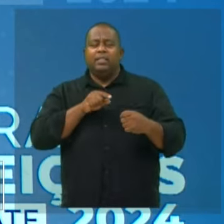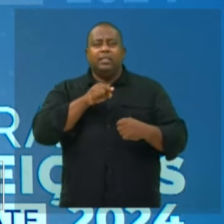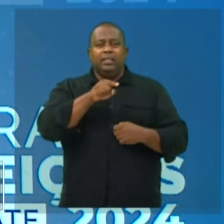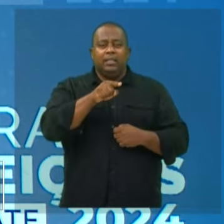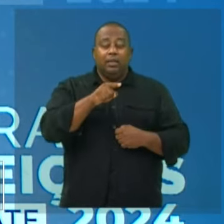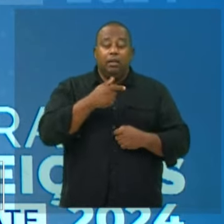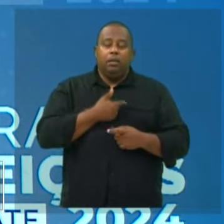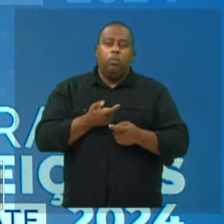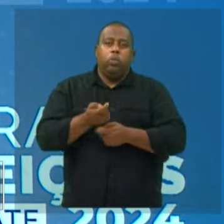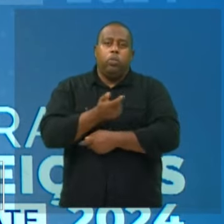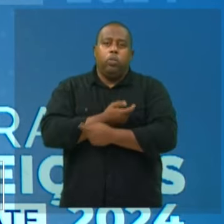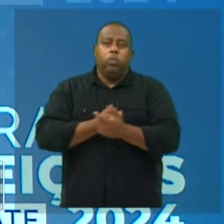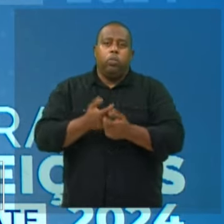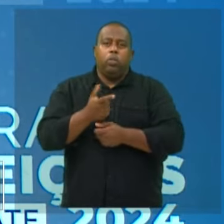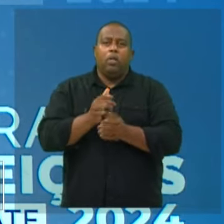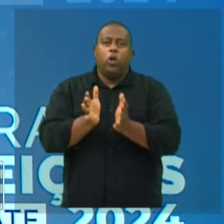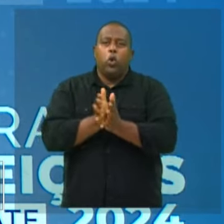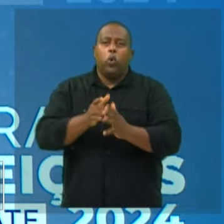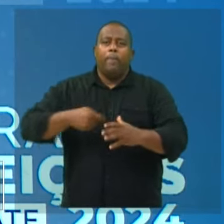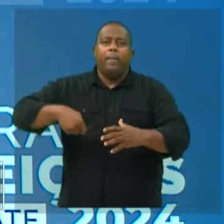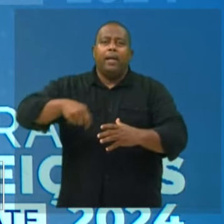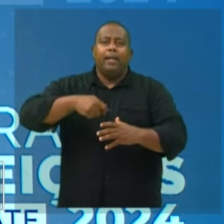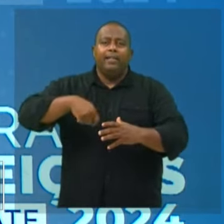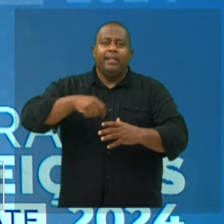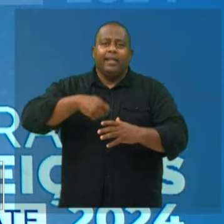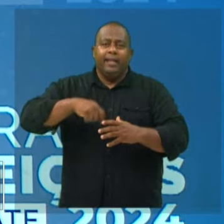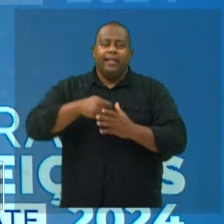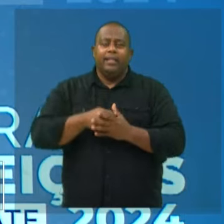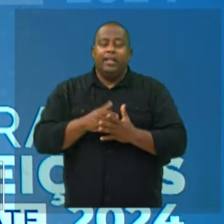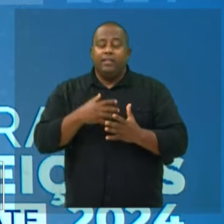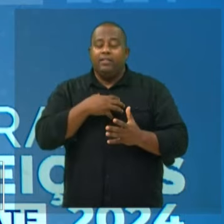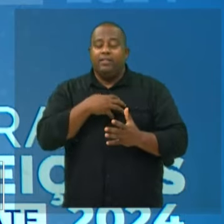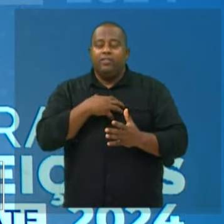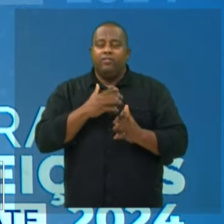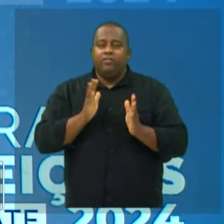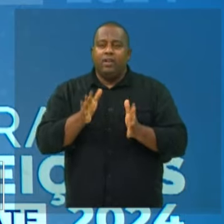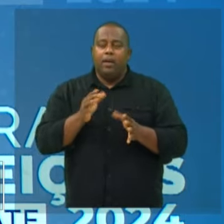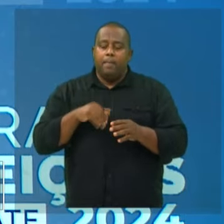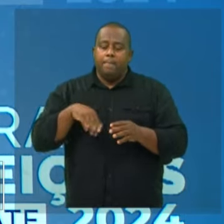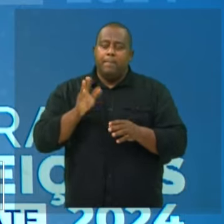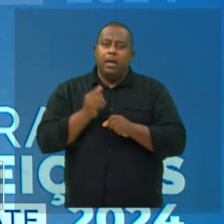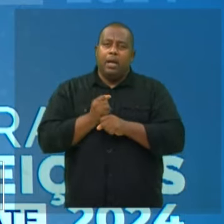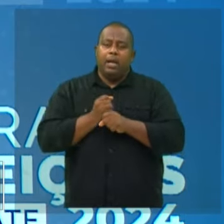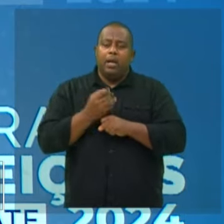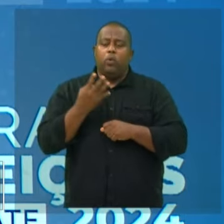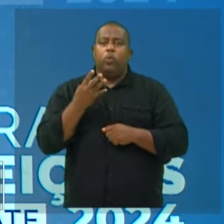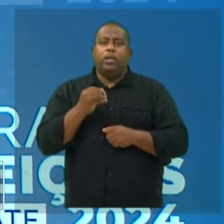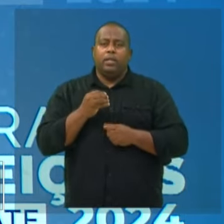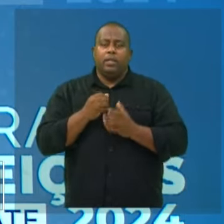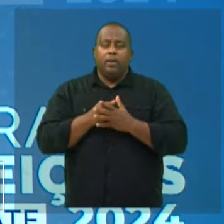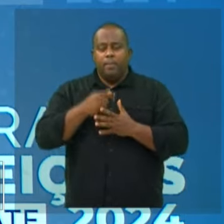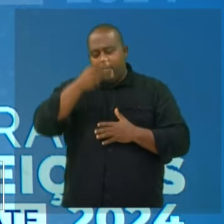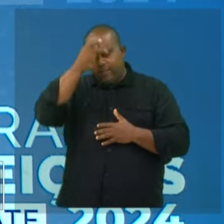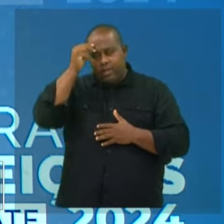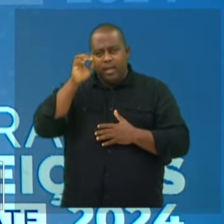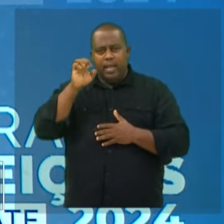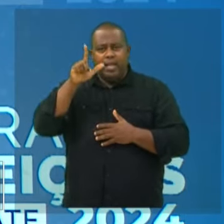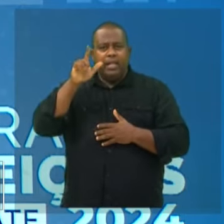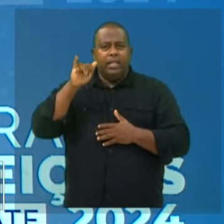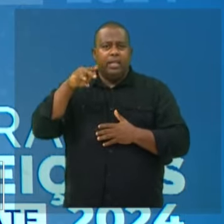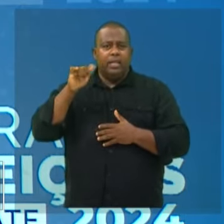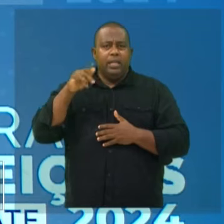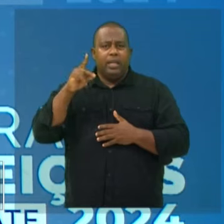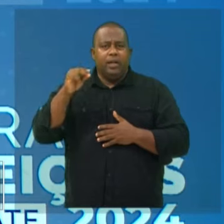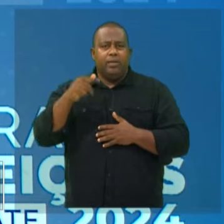Ladainha dessa panelinha que já se estende como eu sempre repito aqui por mais de 40 anos o prefeito alinaldo disse que as principais de